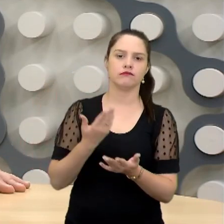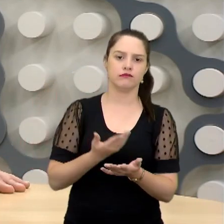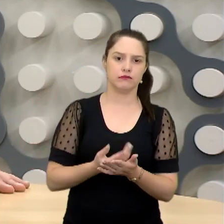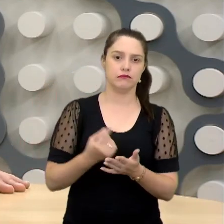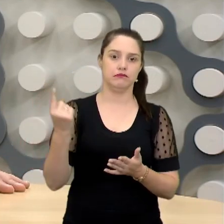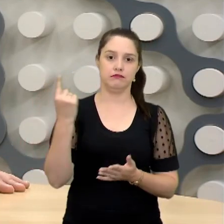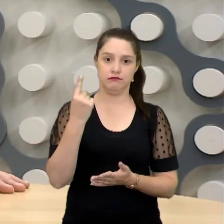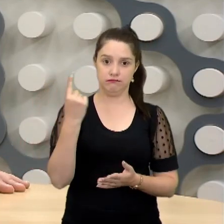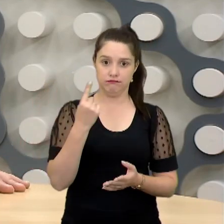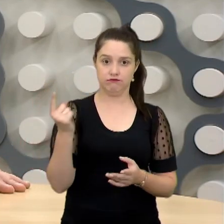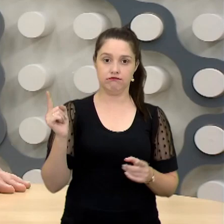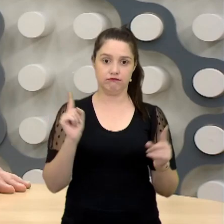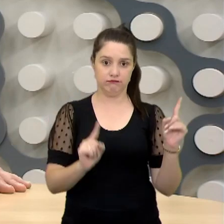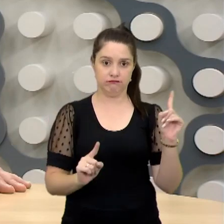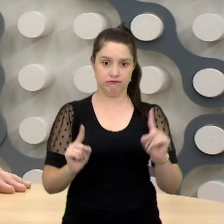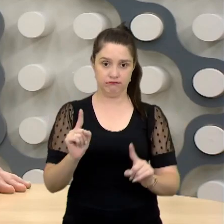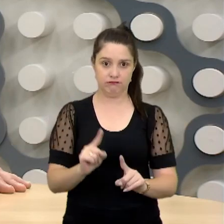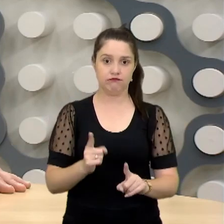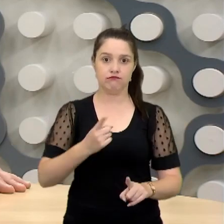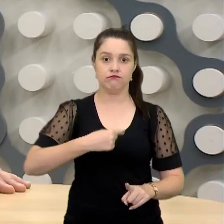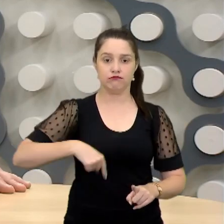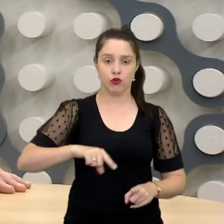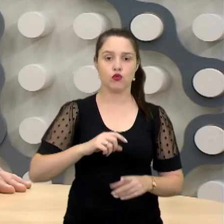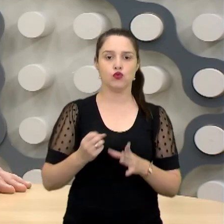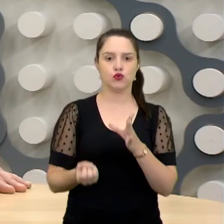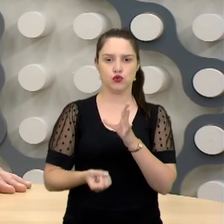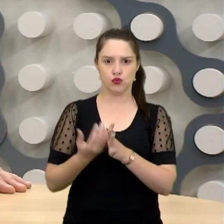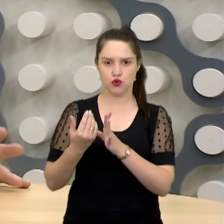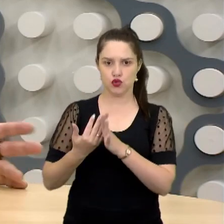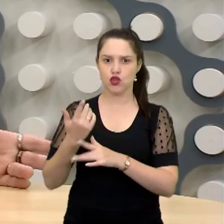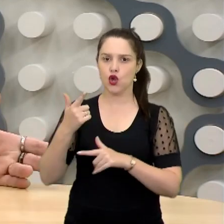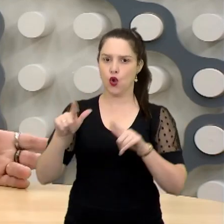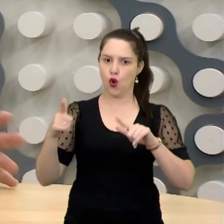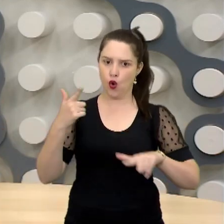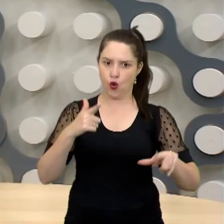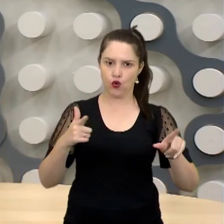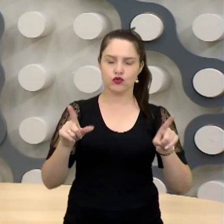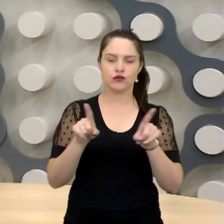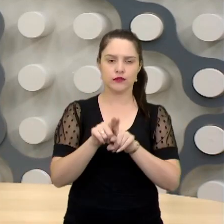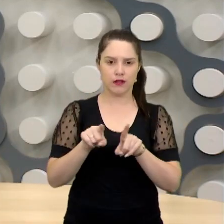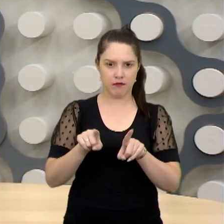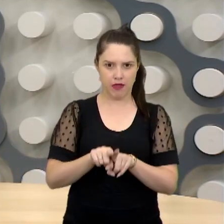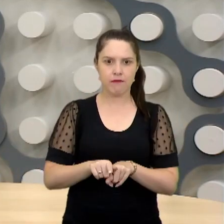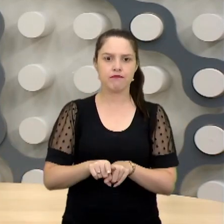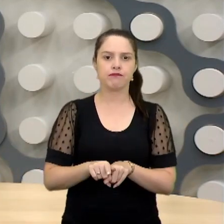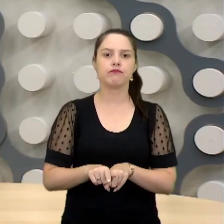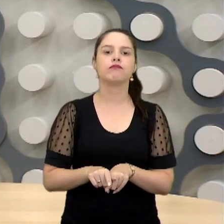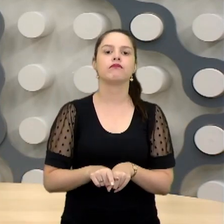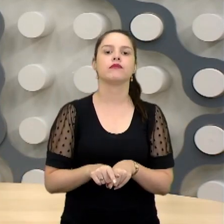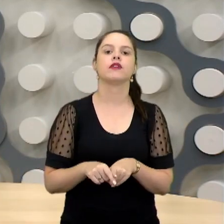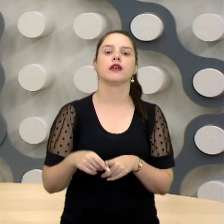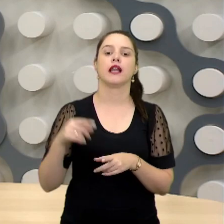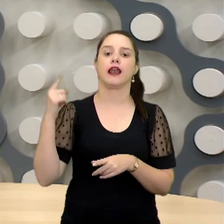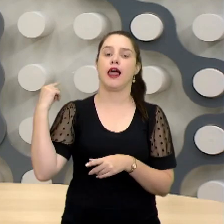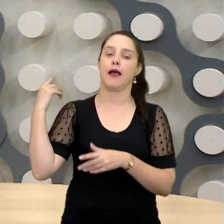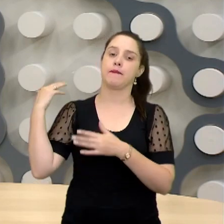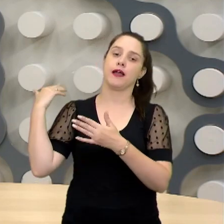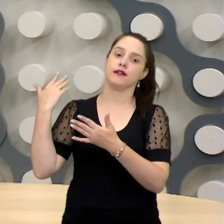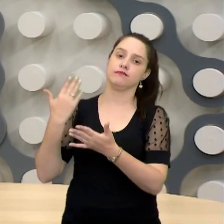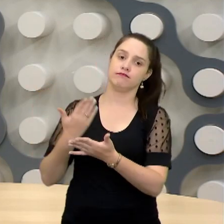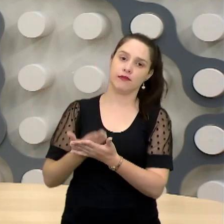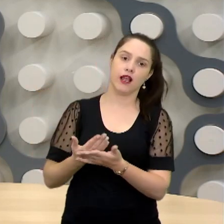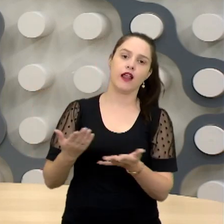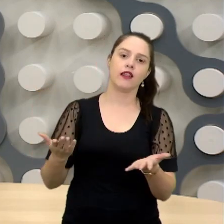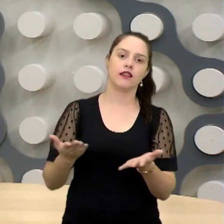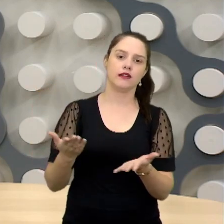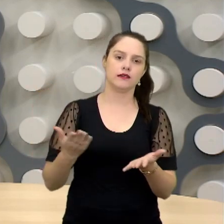não microscópios, E vão surgindo aí outros seres aí, por isso que a gente fala, a era pré-cambriana, e depois aí